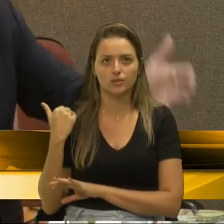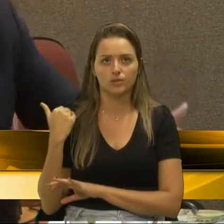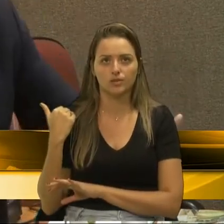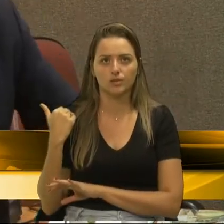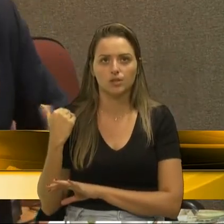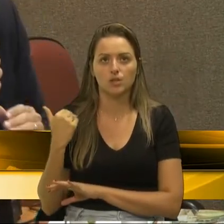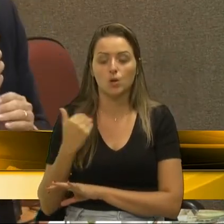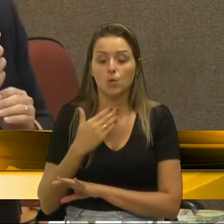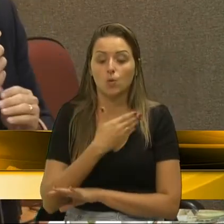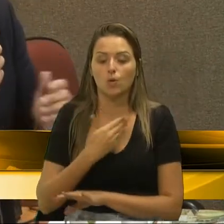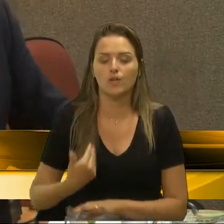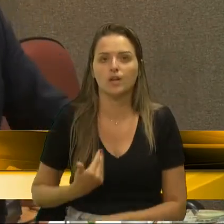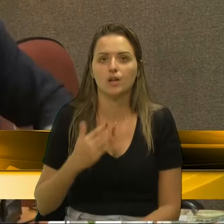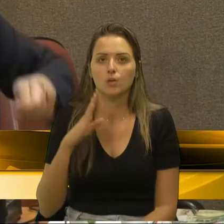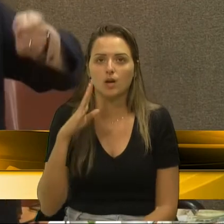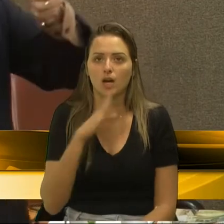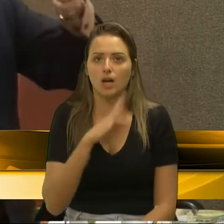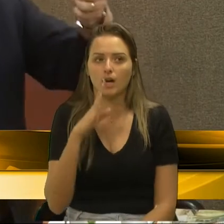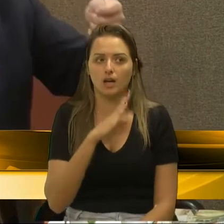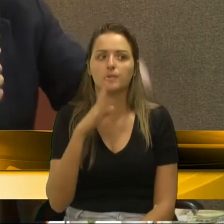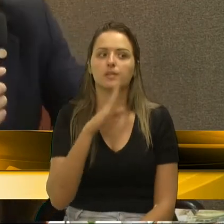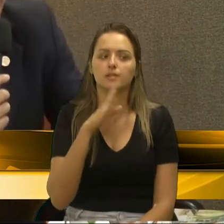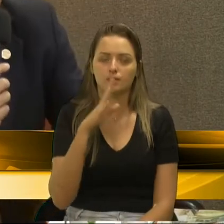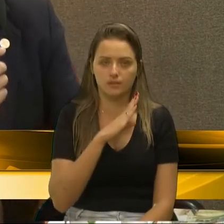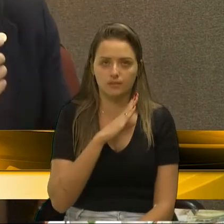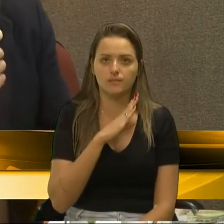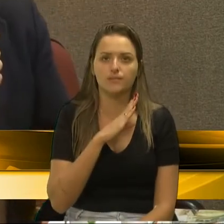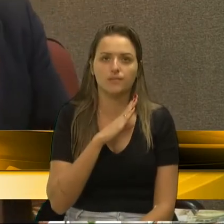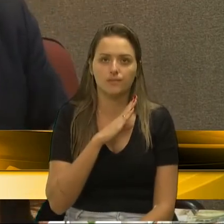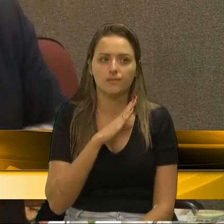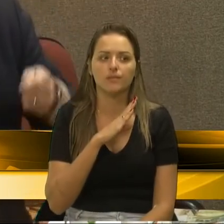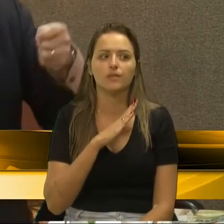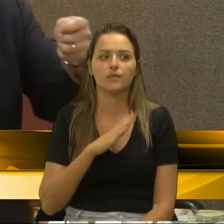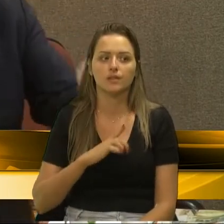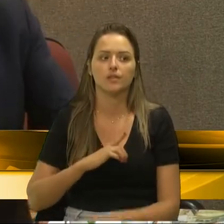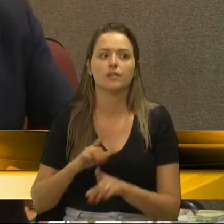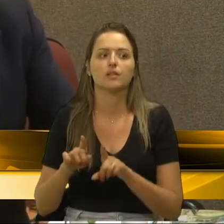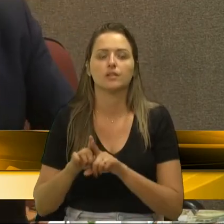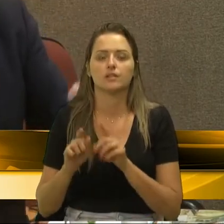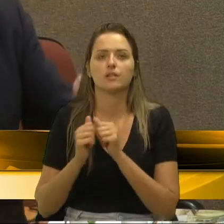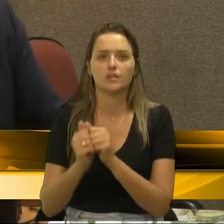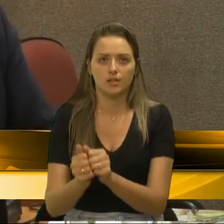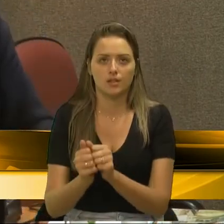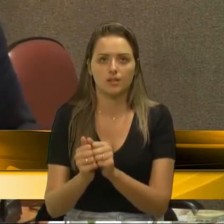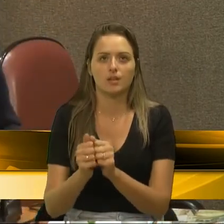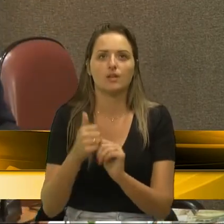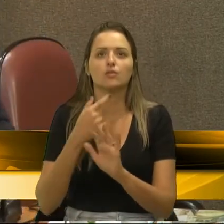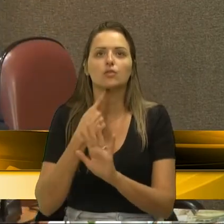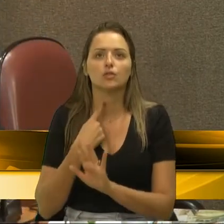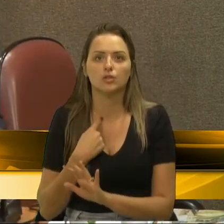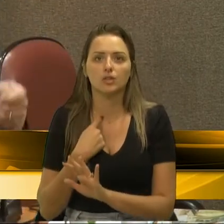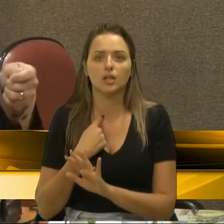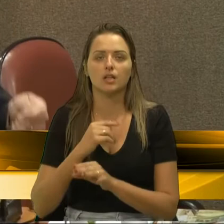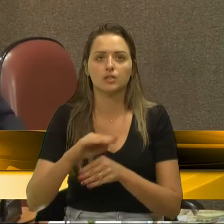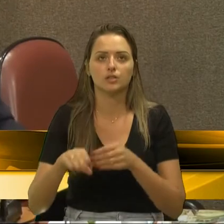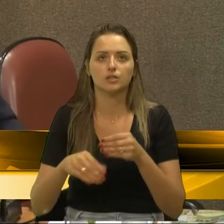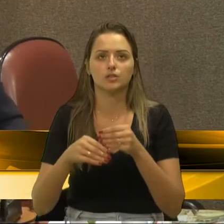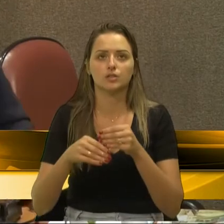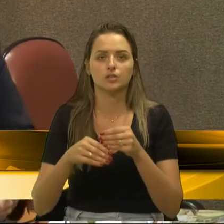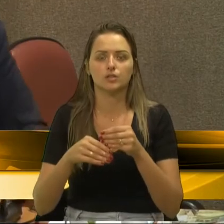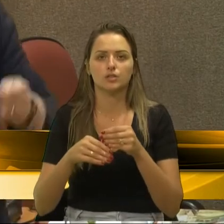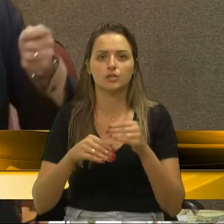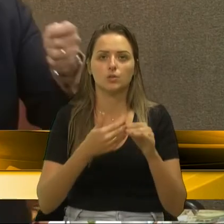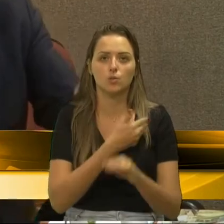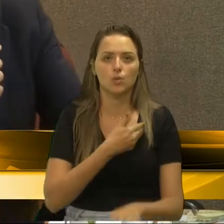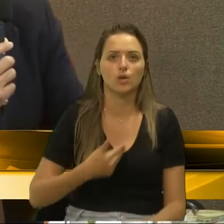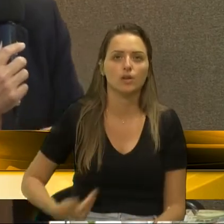bastante ágil no sentido de protocolar essa sua intenção de aderir, vereador Bressan, líder de governo,